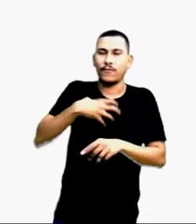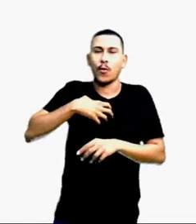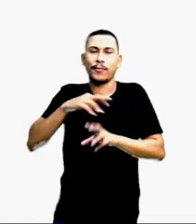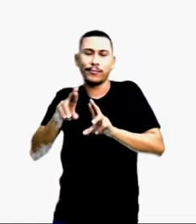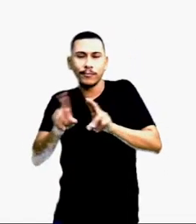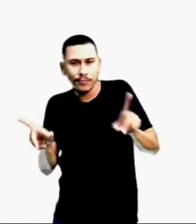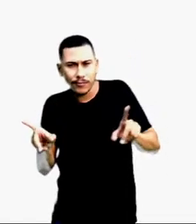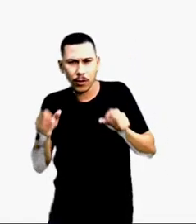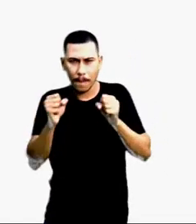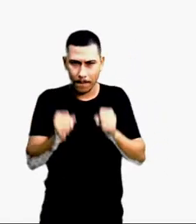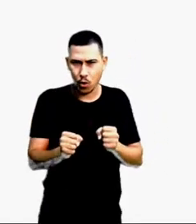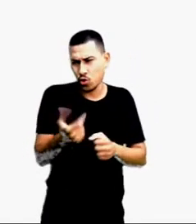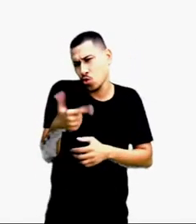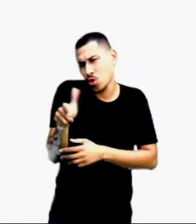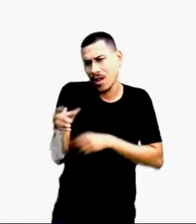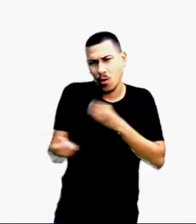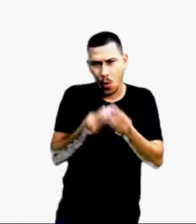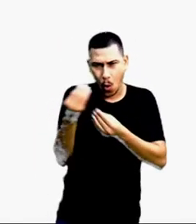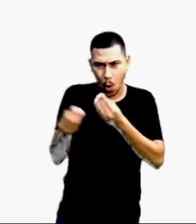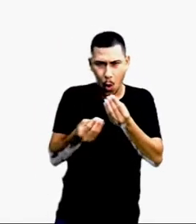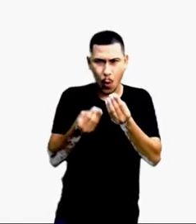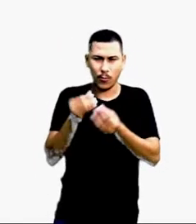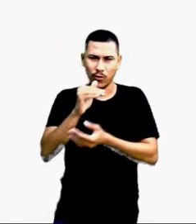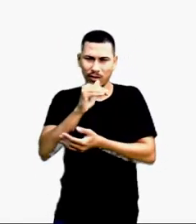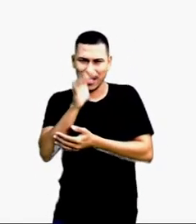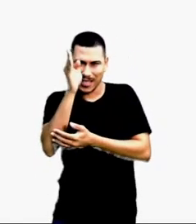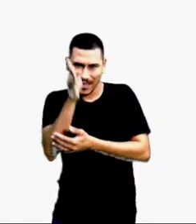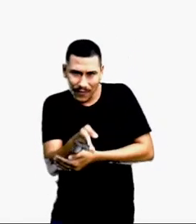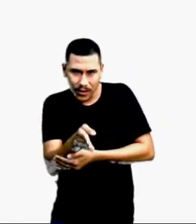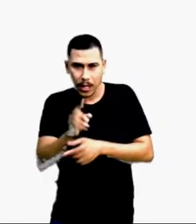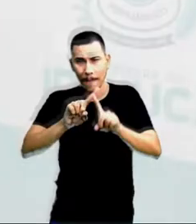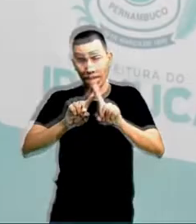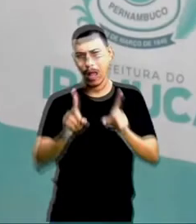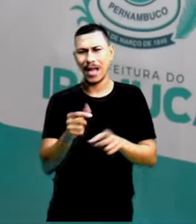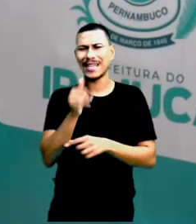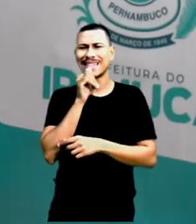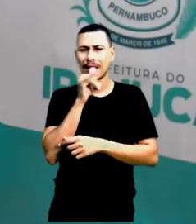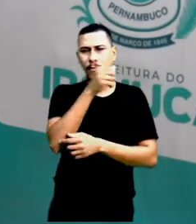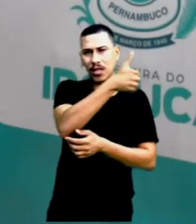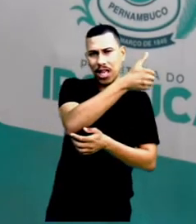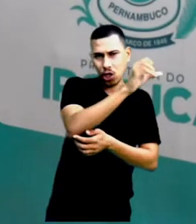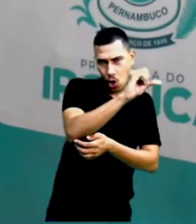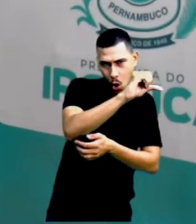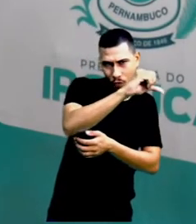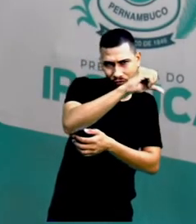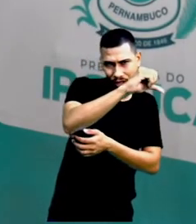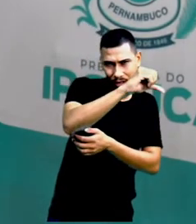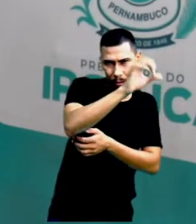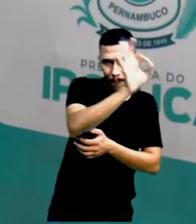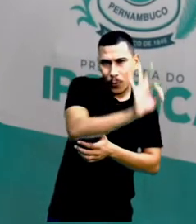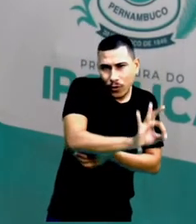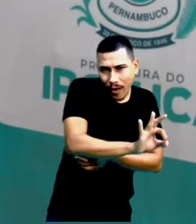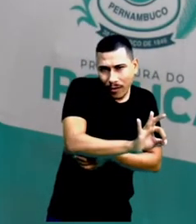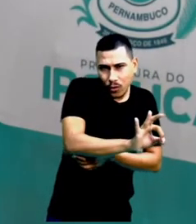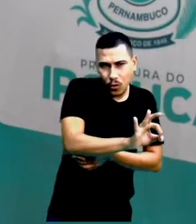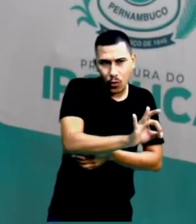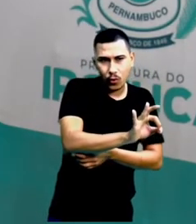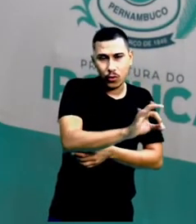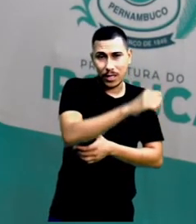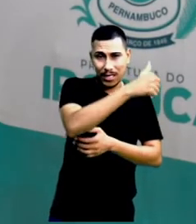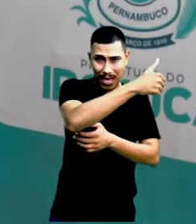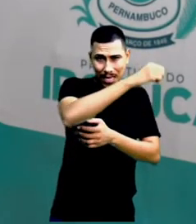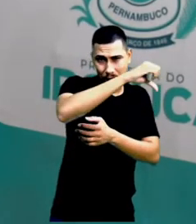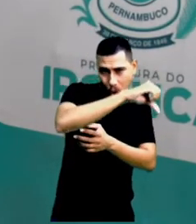não temos Como dividir mais é um exemplo de 19 sucesso ficar apenas 19 gols em